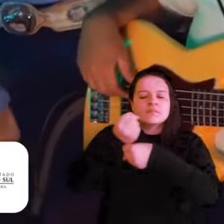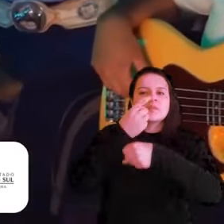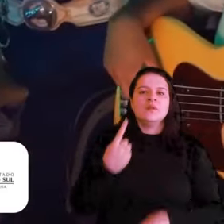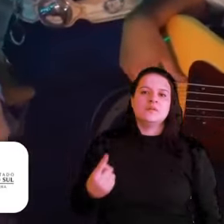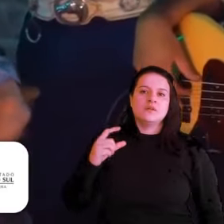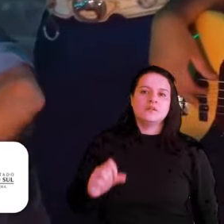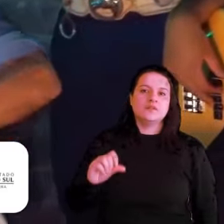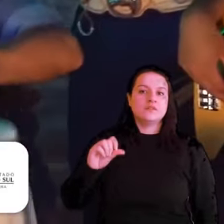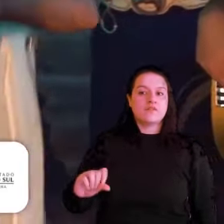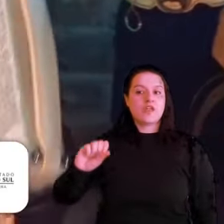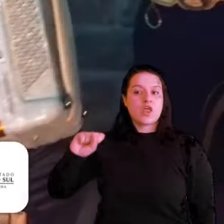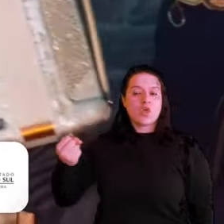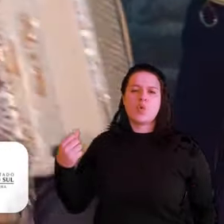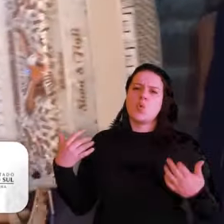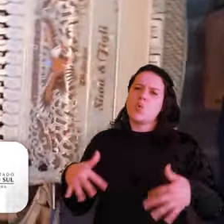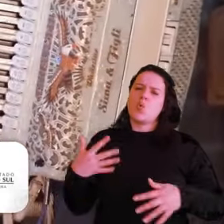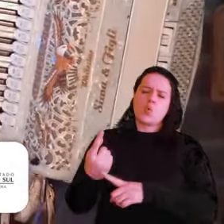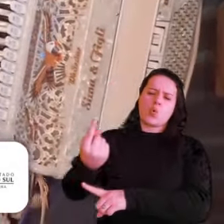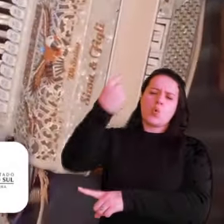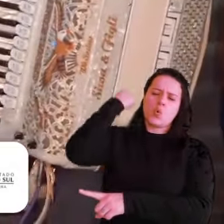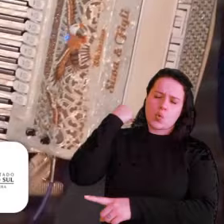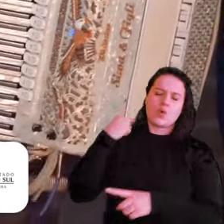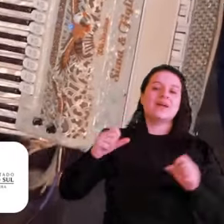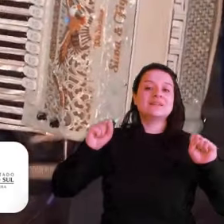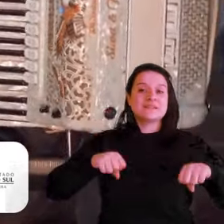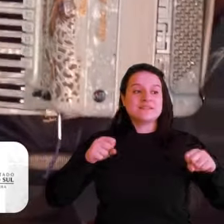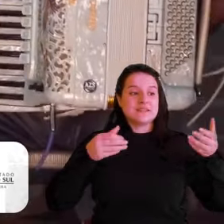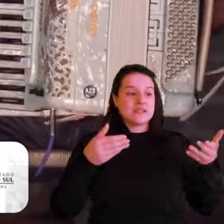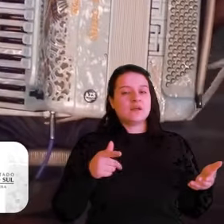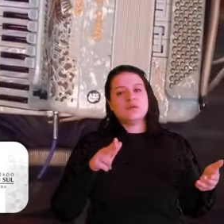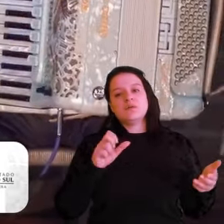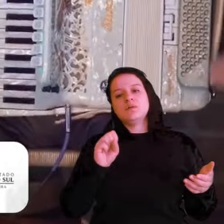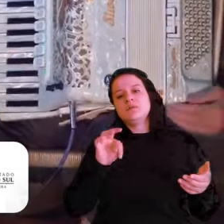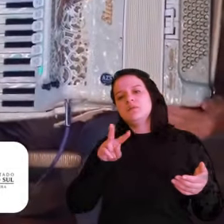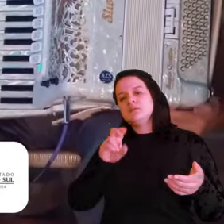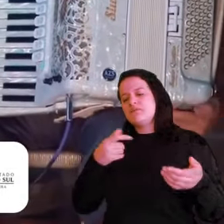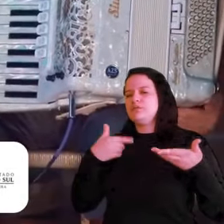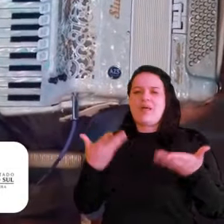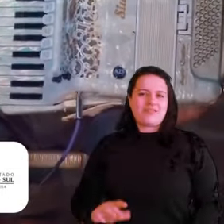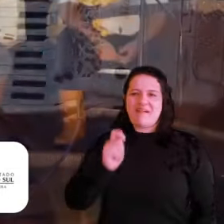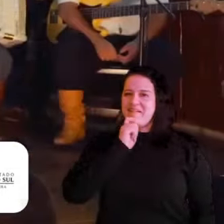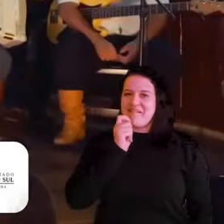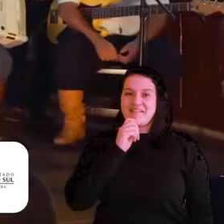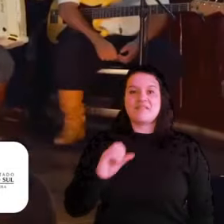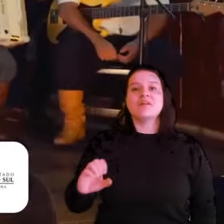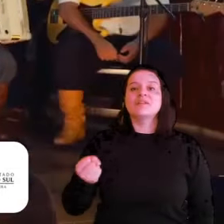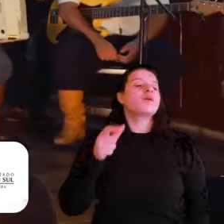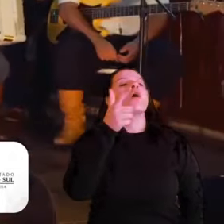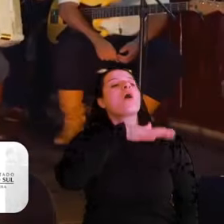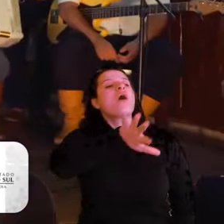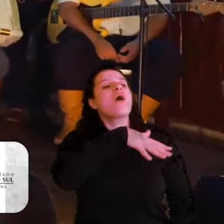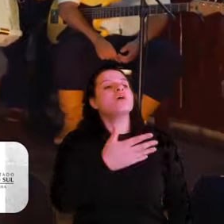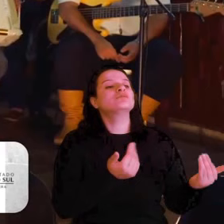arranjada em 1998, né, Alexandre? 98 aqui. Foi feito aqui. O Gustavo não era nem nascido, acho ainda.